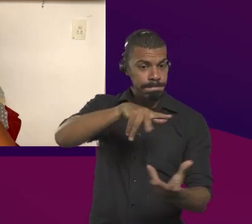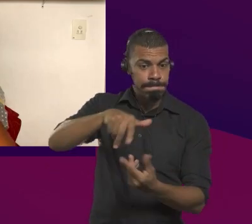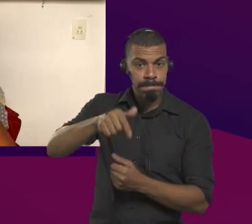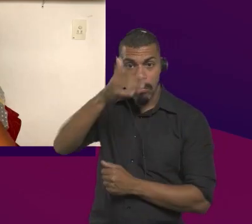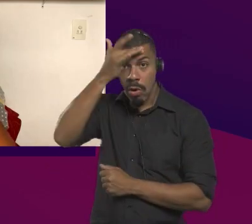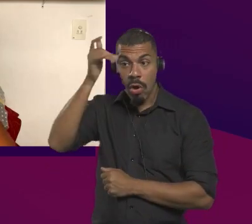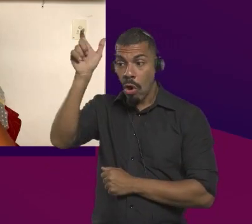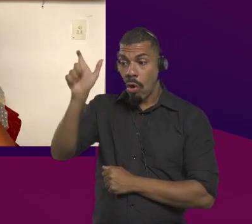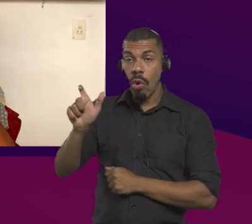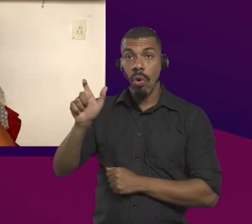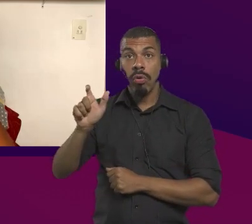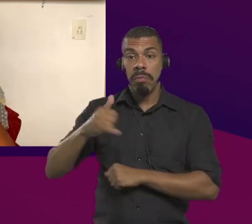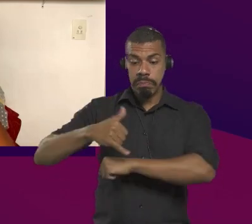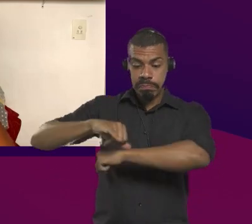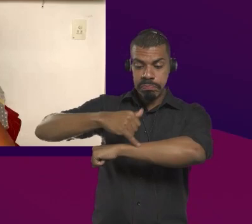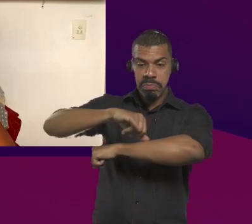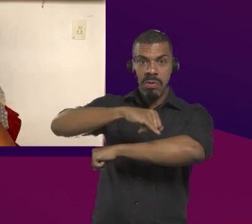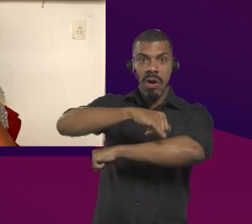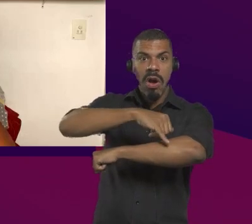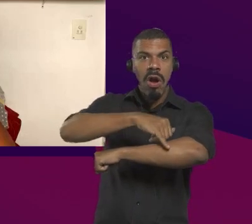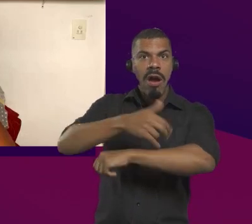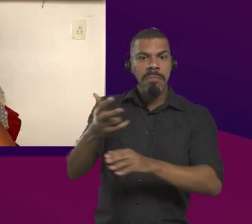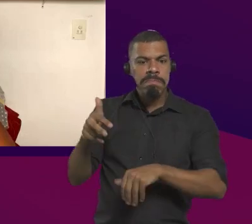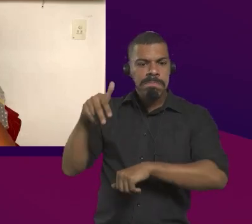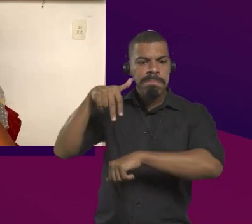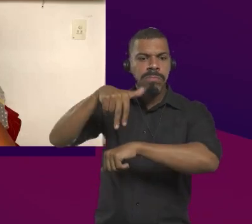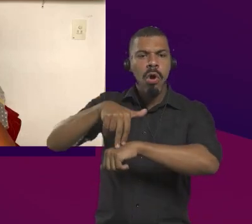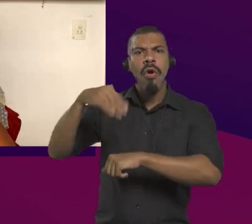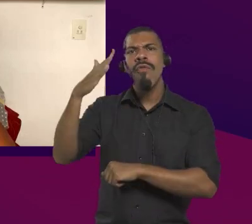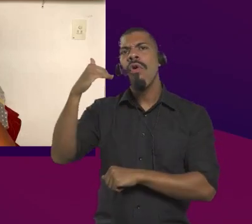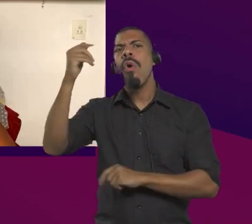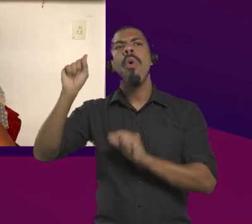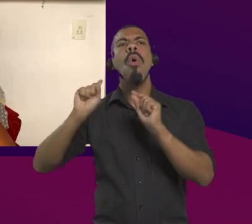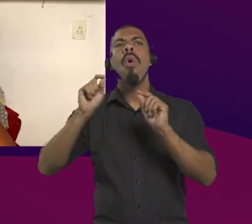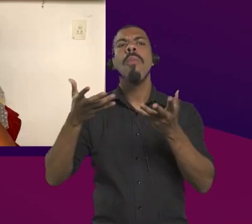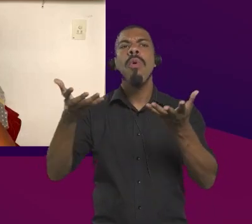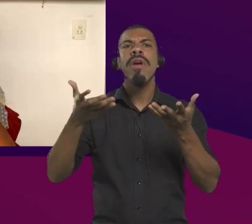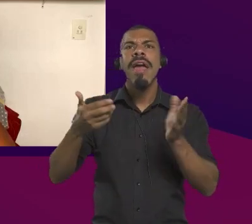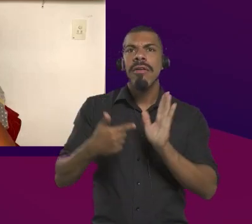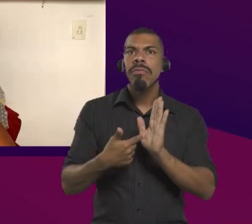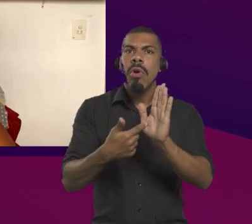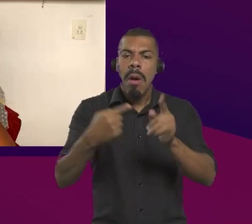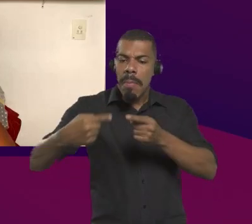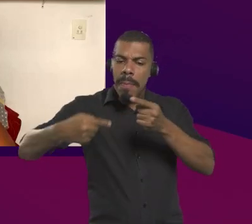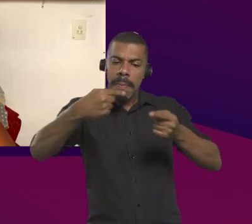pessoas gordas também, famosas, começando a vir procurar e falar: como é que eu faço para falar disso, tá ligado?